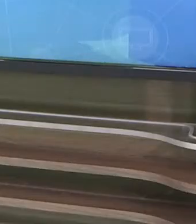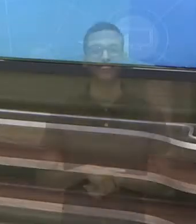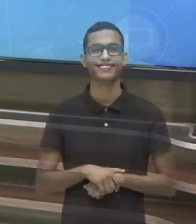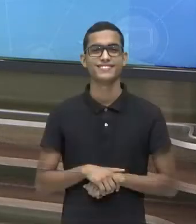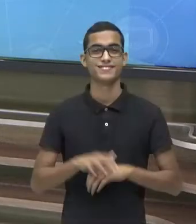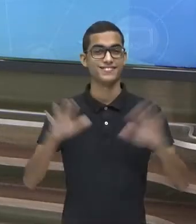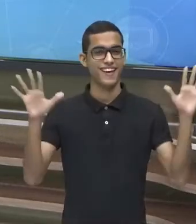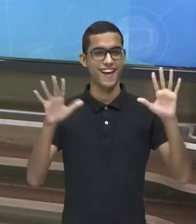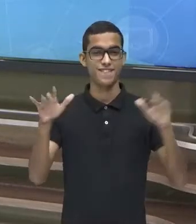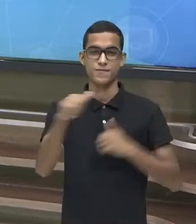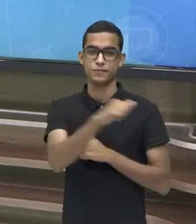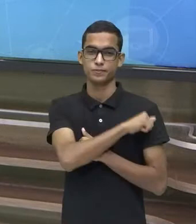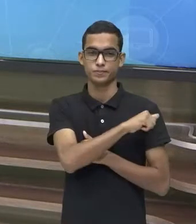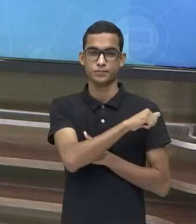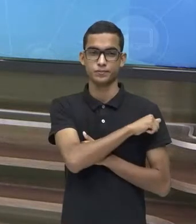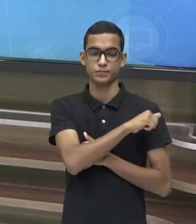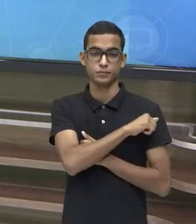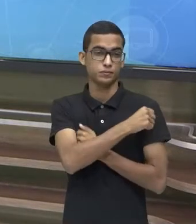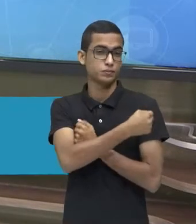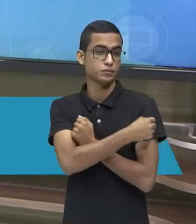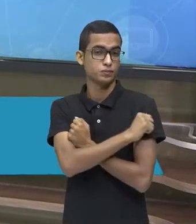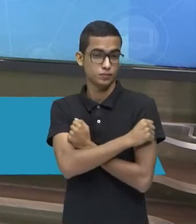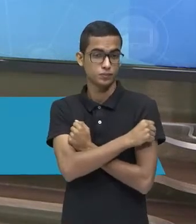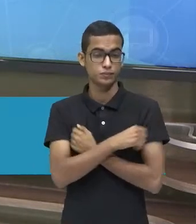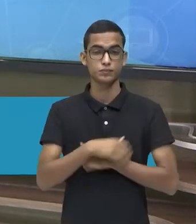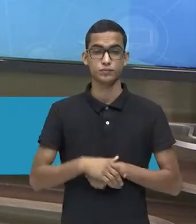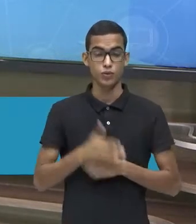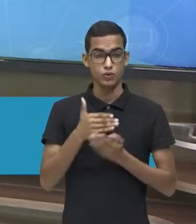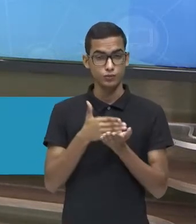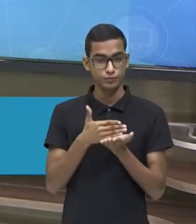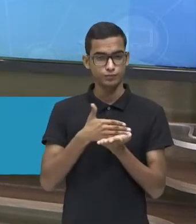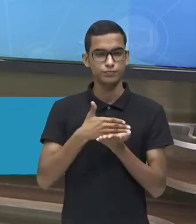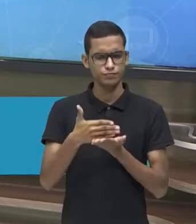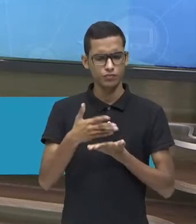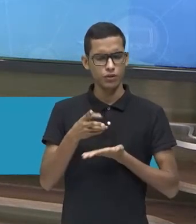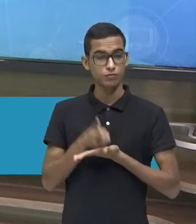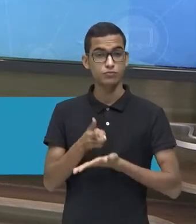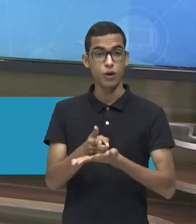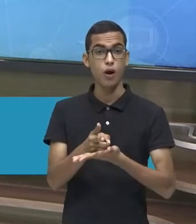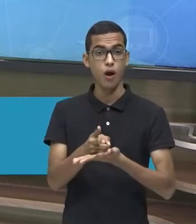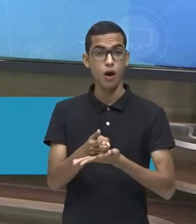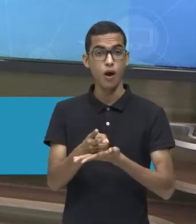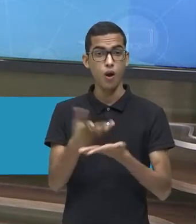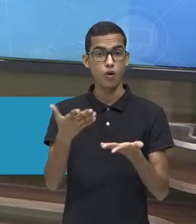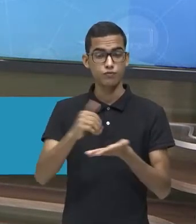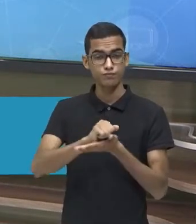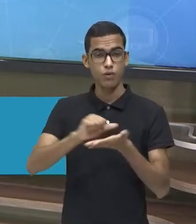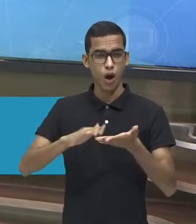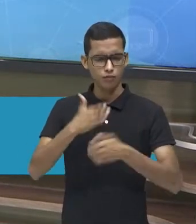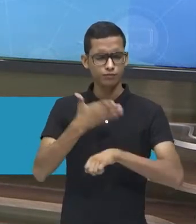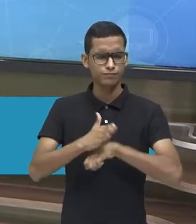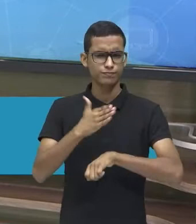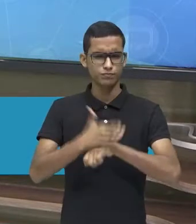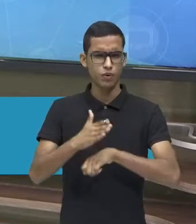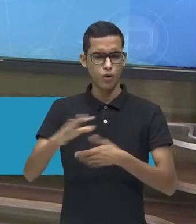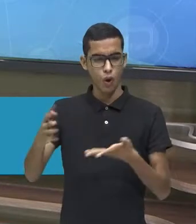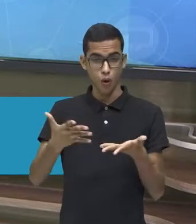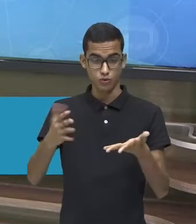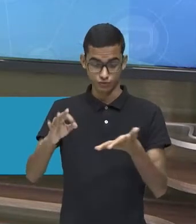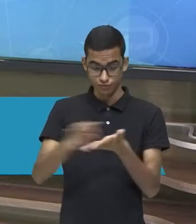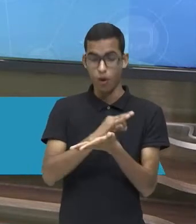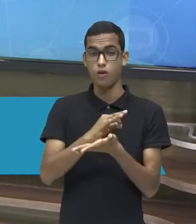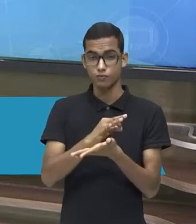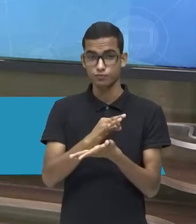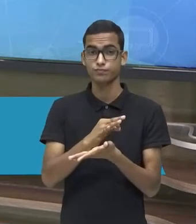Olá, alunos do 8º ano, vamos dar aí continuidade ao nosso exercitando, vamos fazer correções